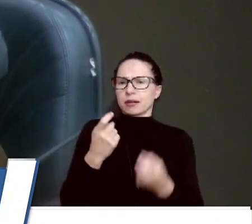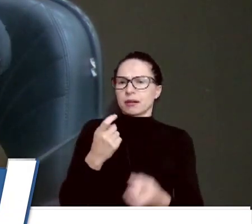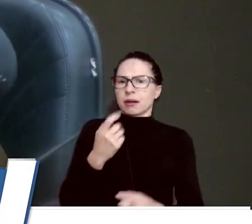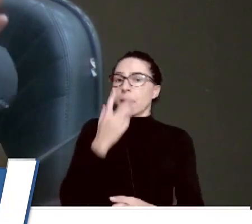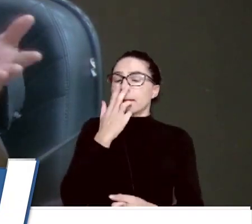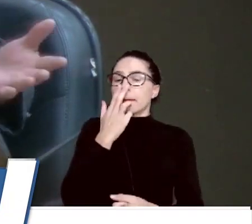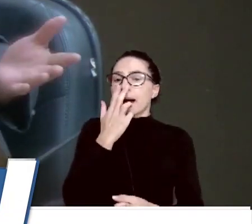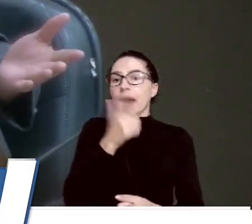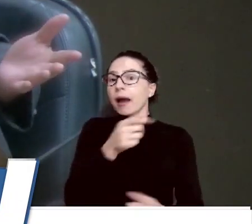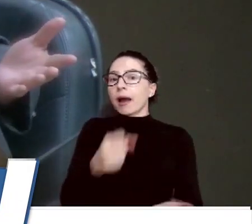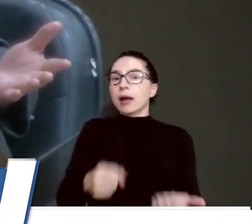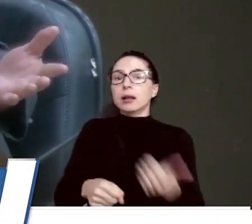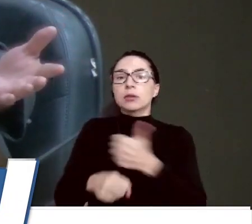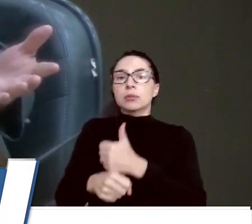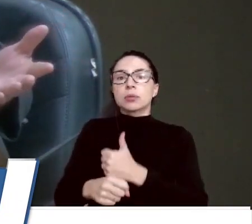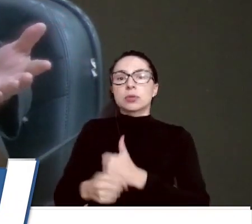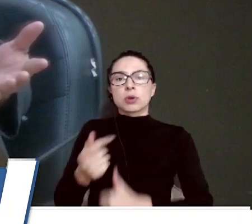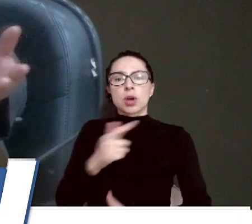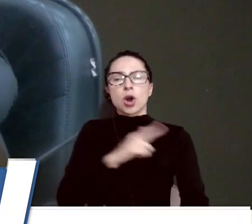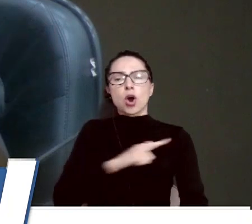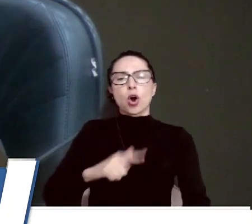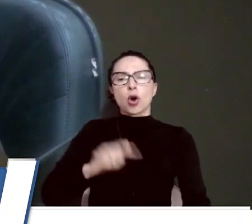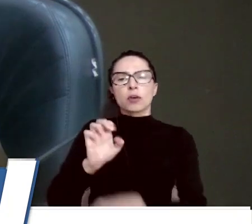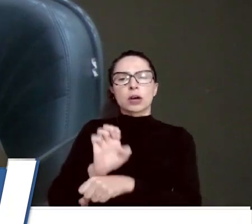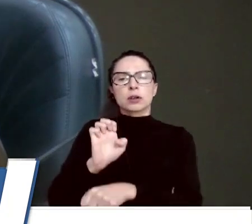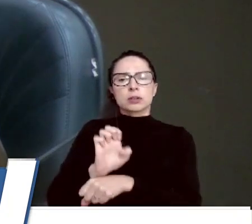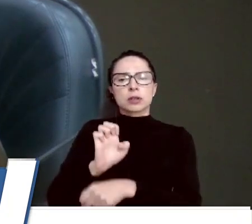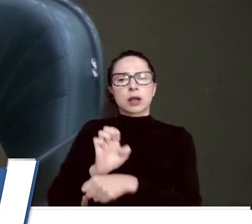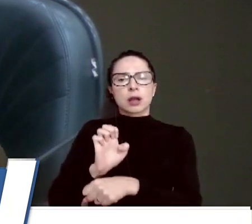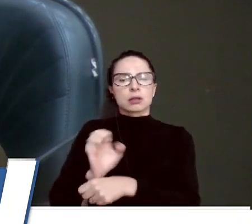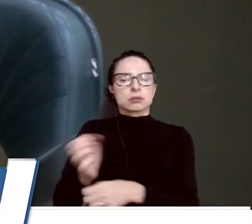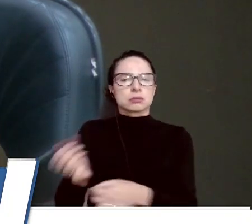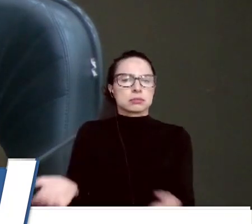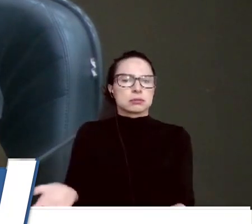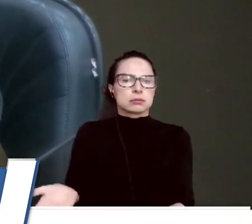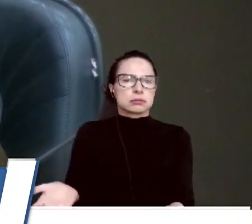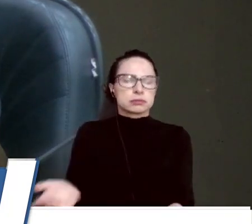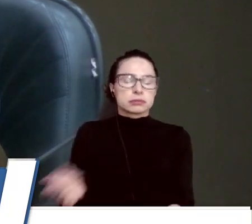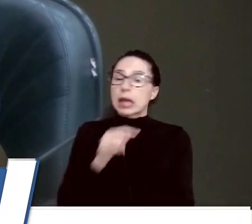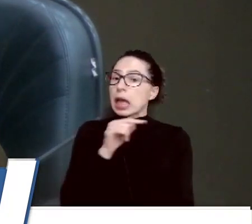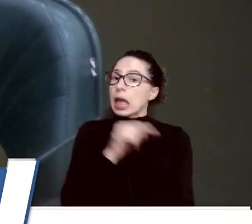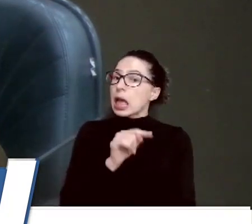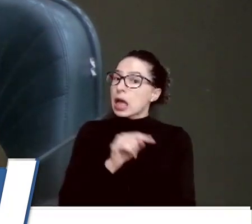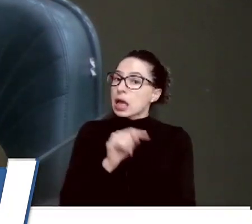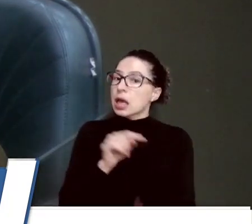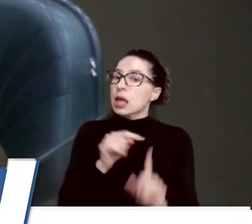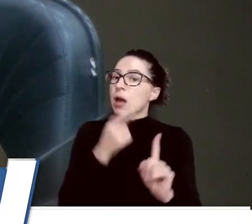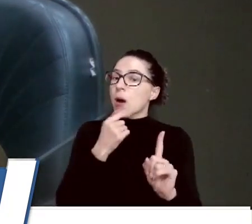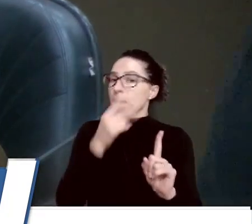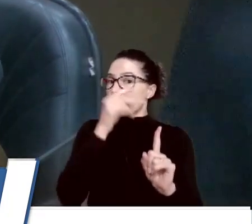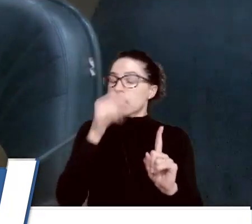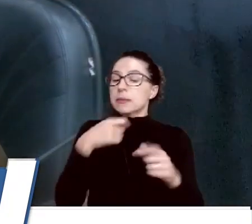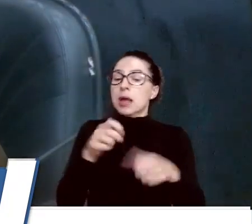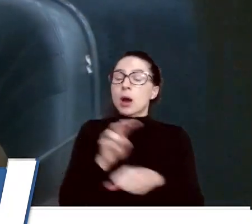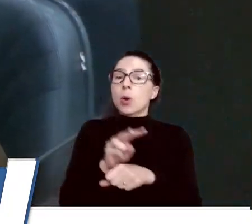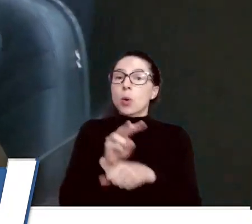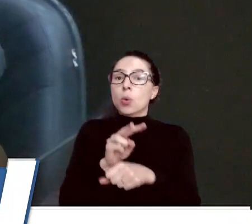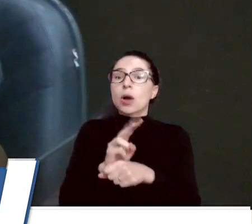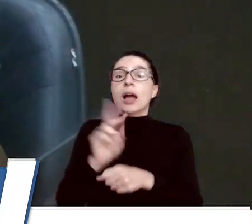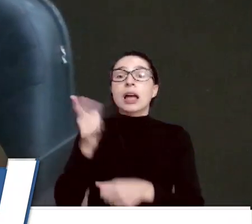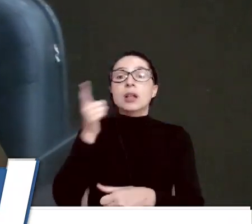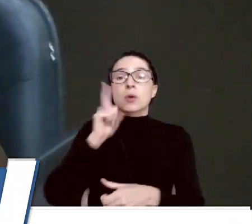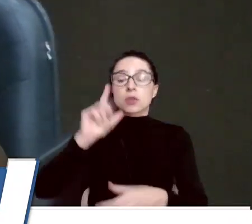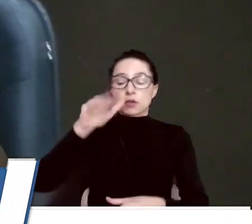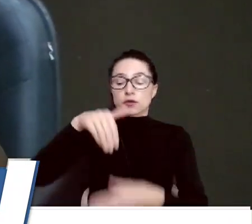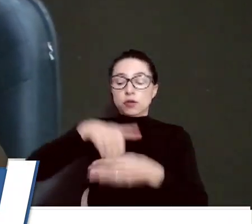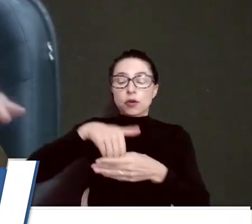tomar o lugar do governador do estado. Agora é o seguinte, ele tem que cuidar das questões, ele foi eleito